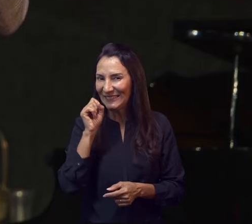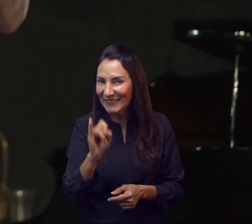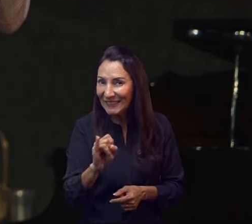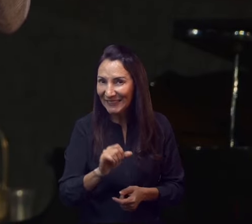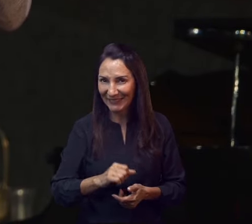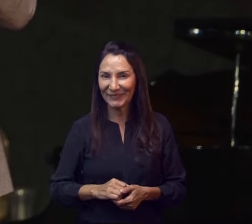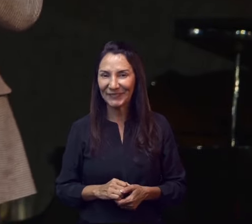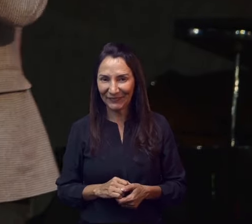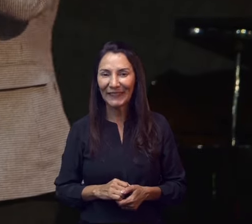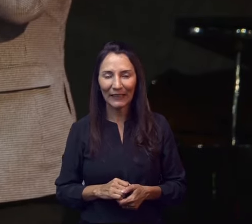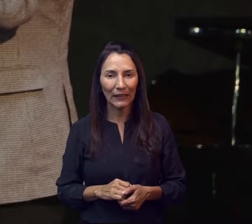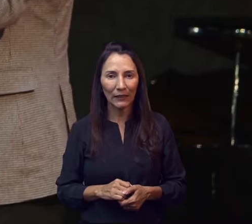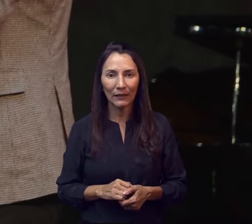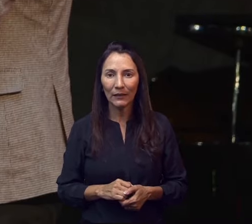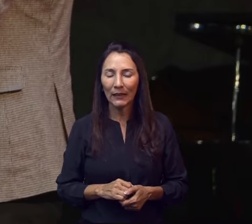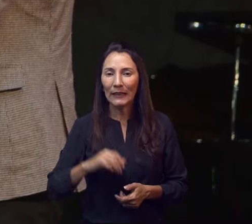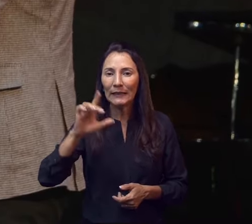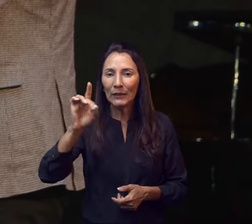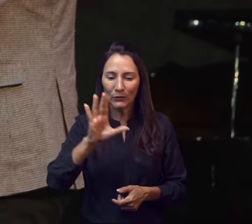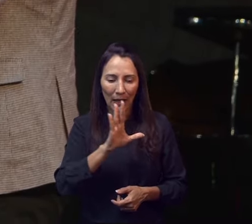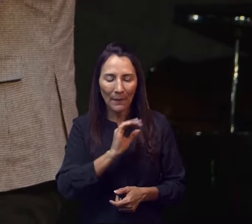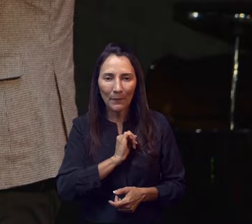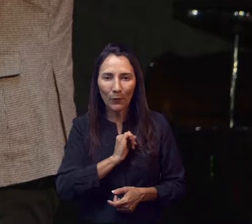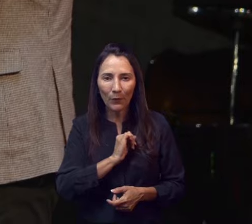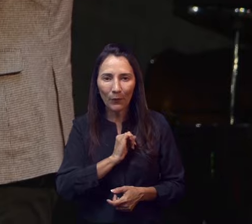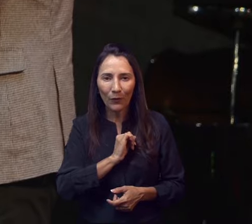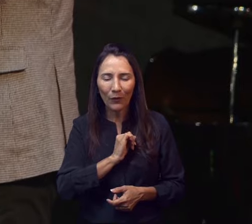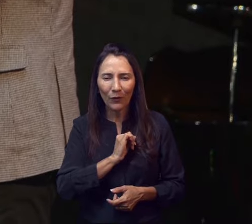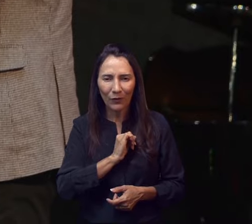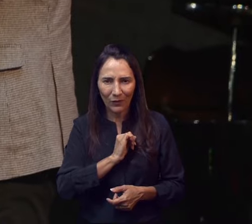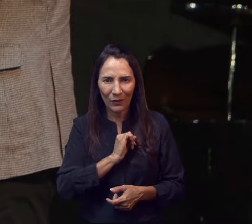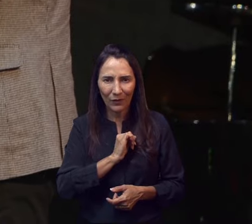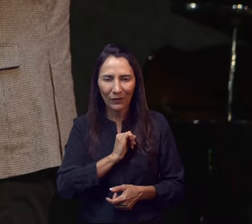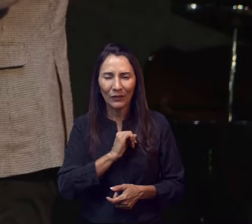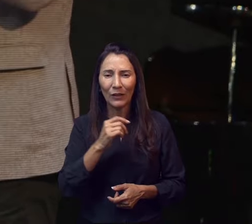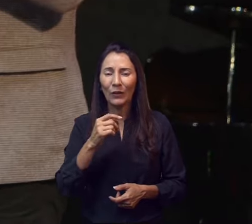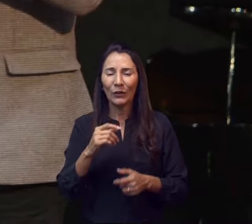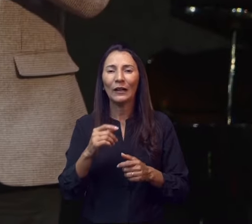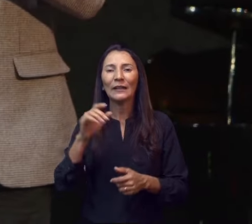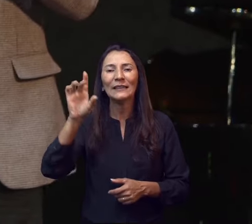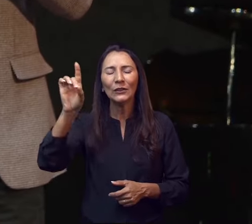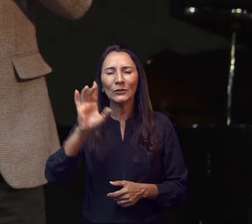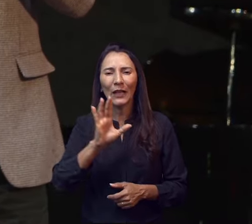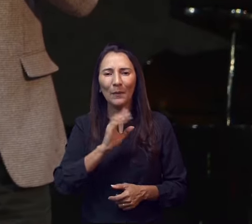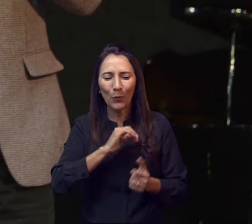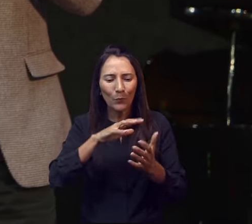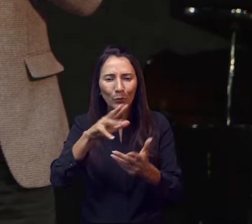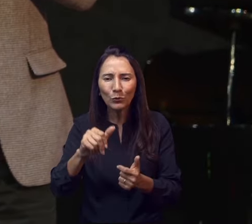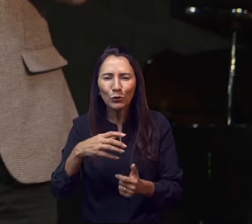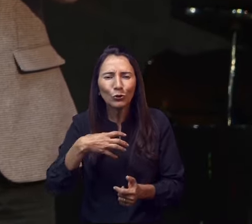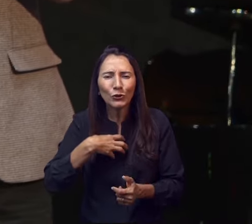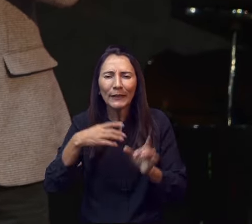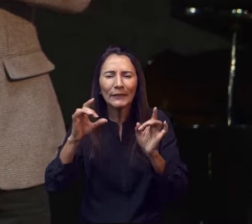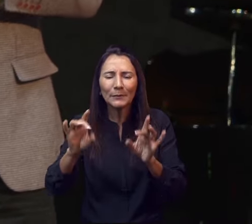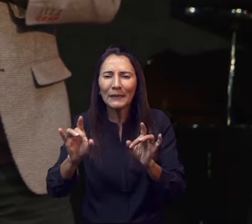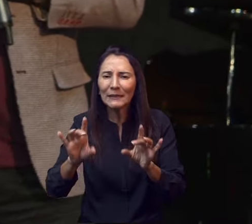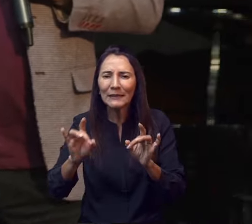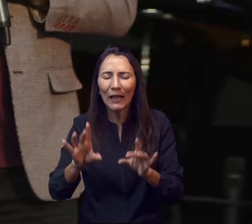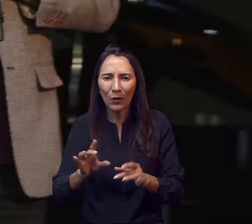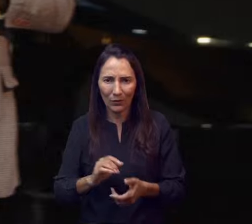que deu seu filho gente para todo aquele que nele crê não pereça mas tem a vida eterna a maior Promessa é a salvação condição